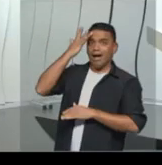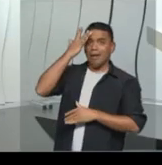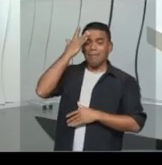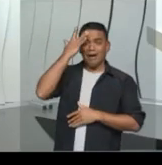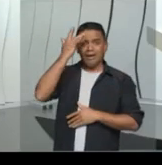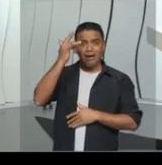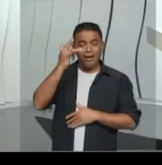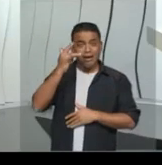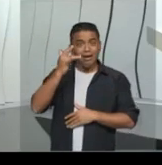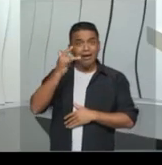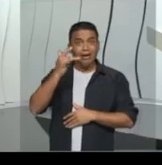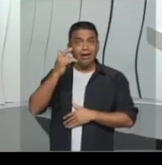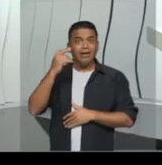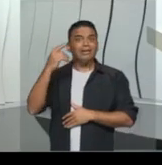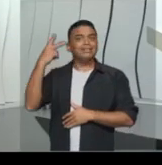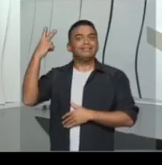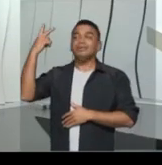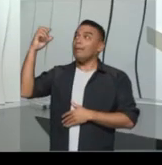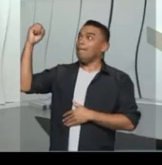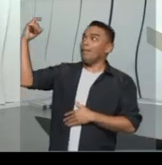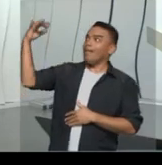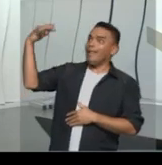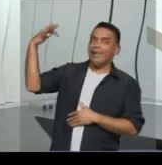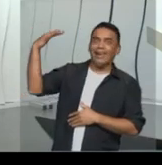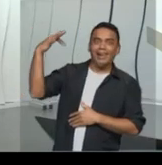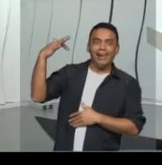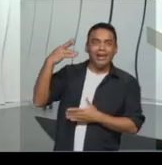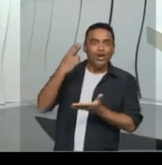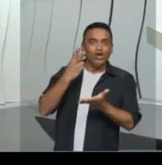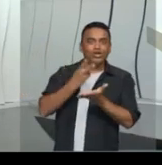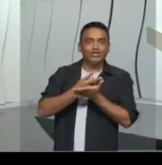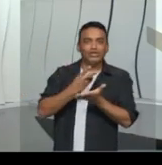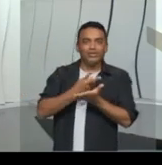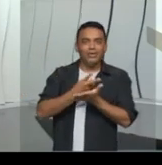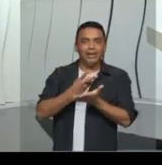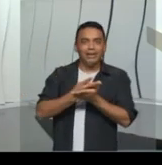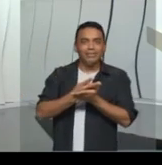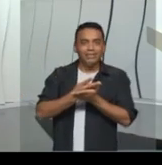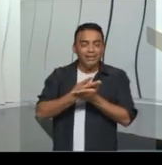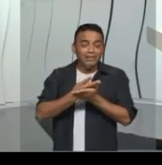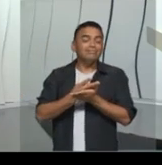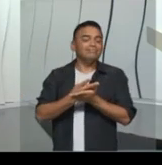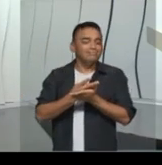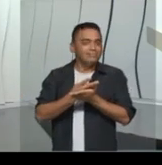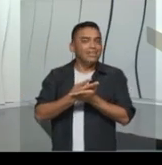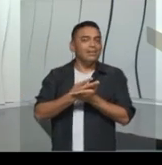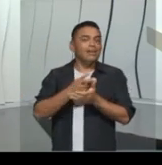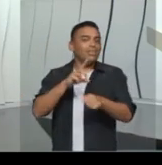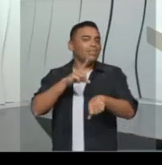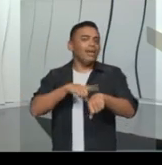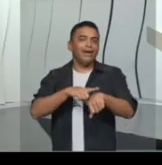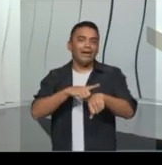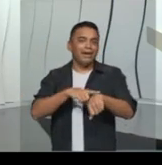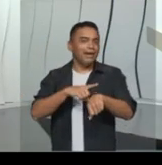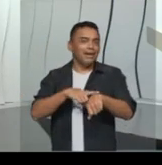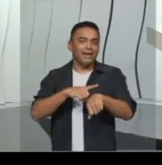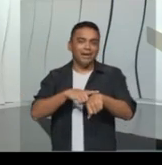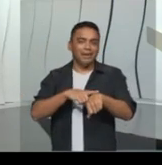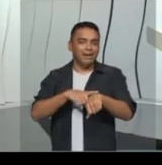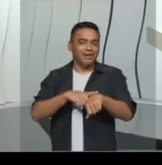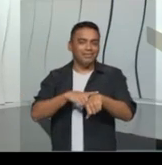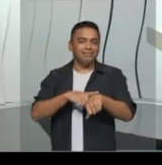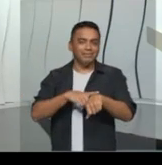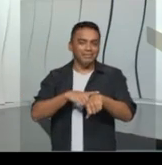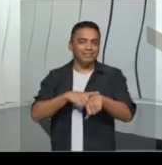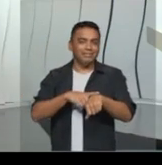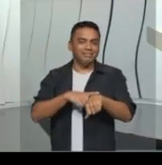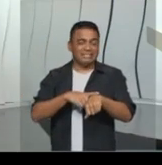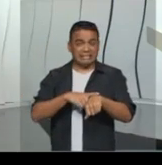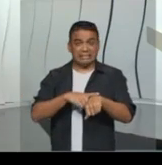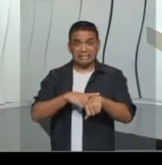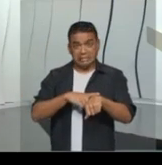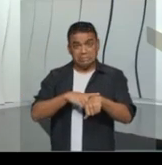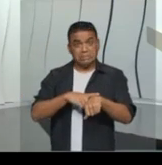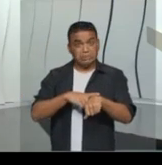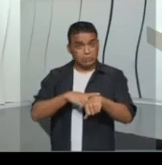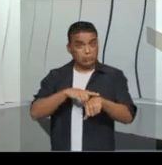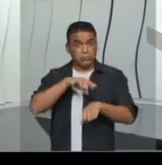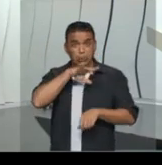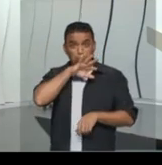8,3 minutos de luz ainda para sobreviver. Terrível isso,